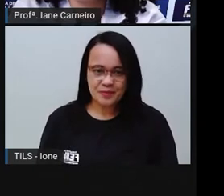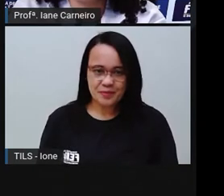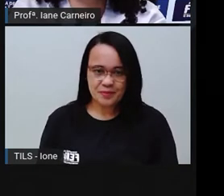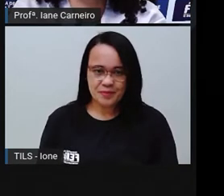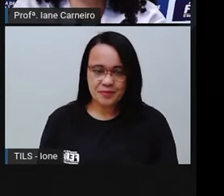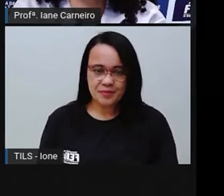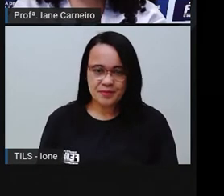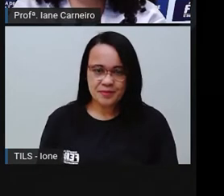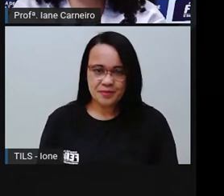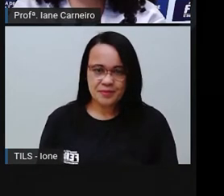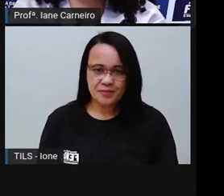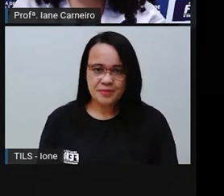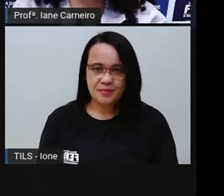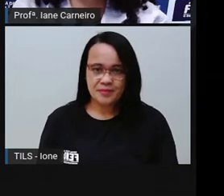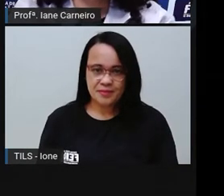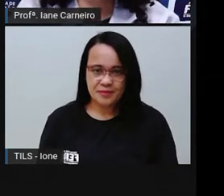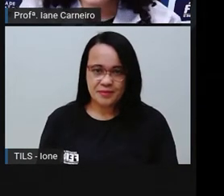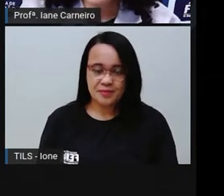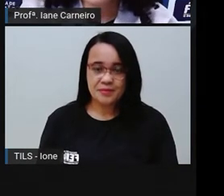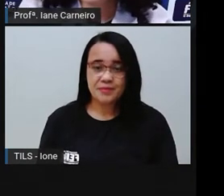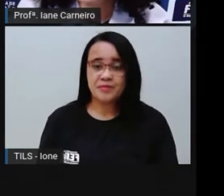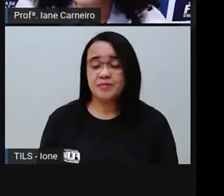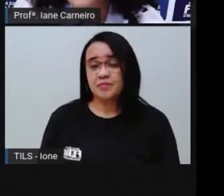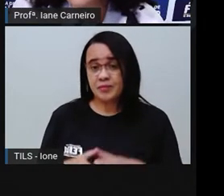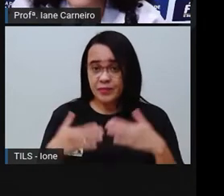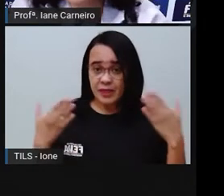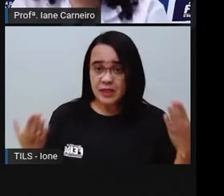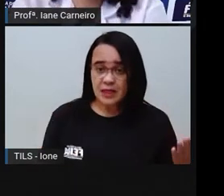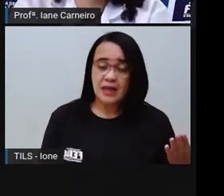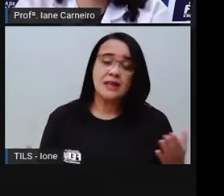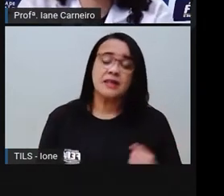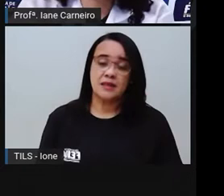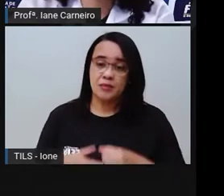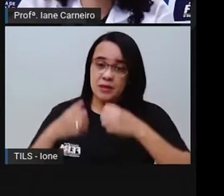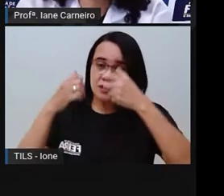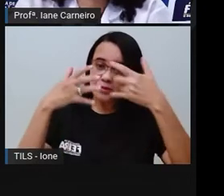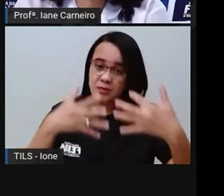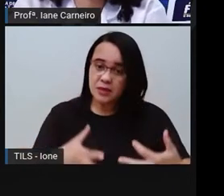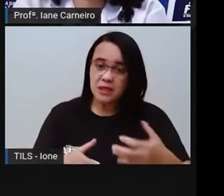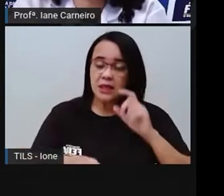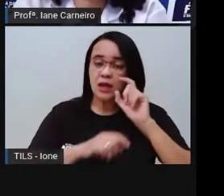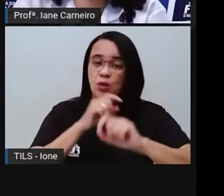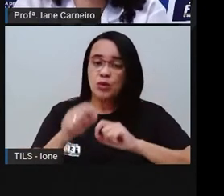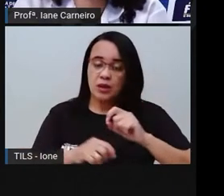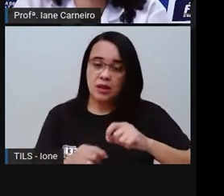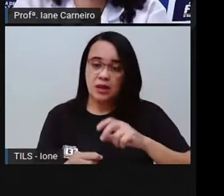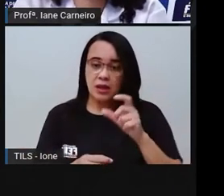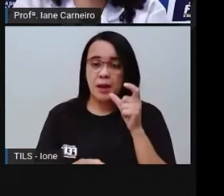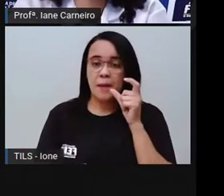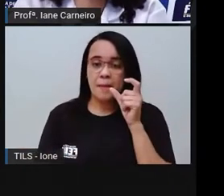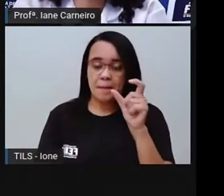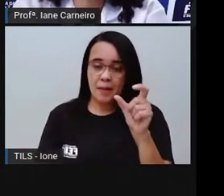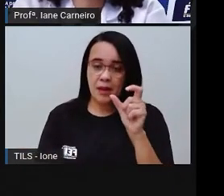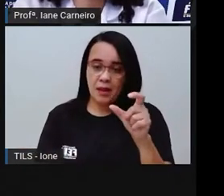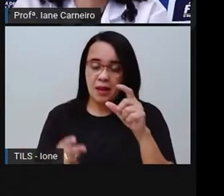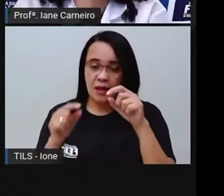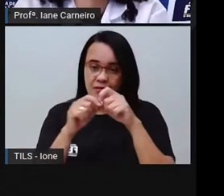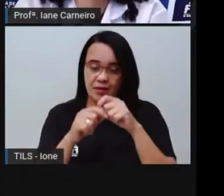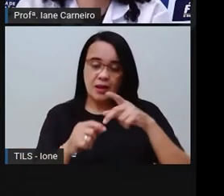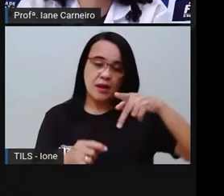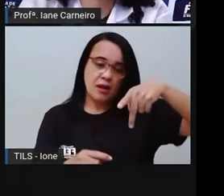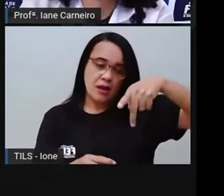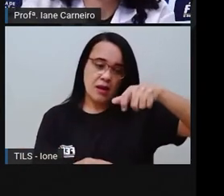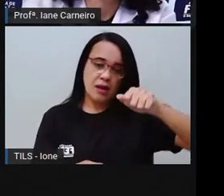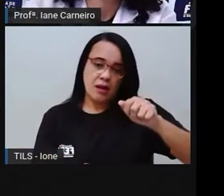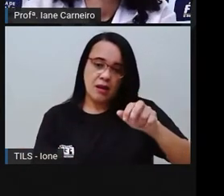e é para o trouxe aqui de novo e aí a gente fica para explicar para vocês né que parlendas elas são combinações